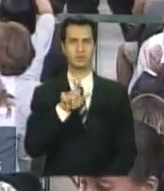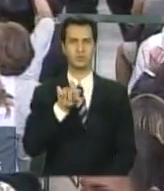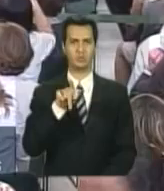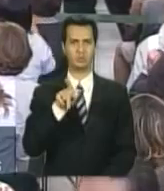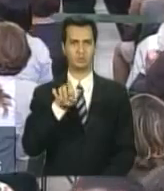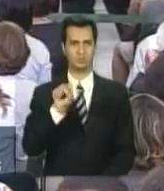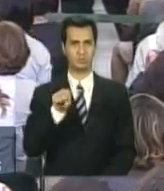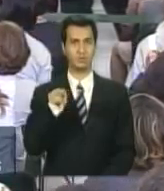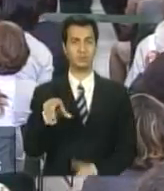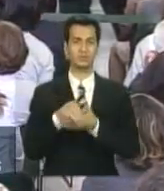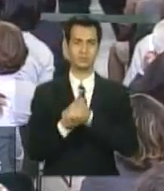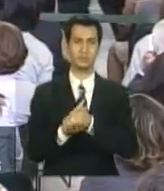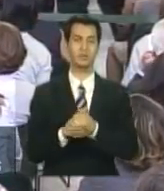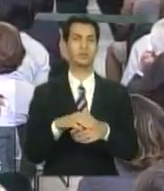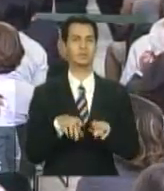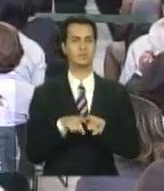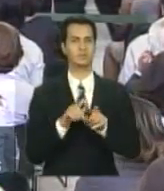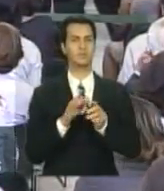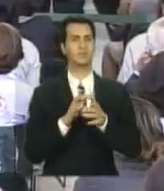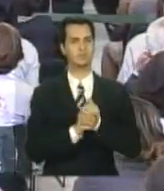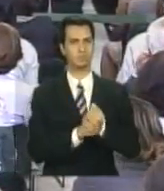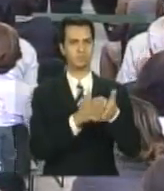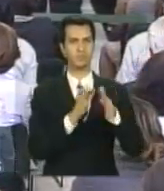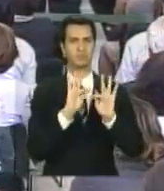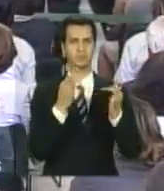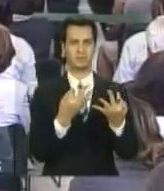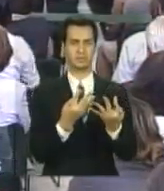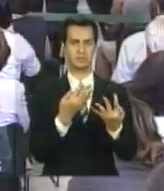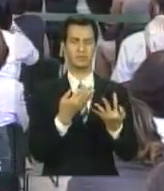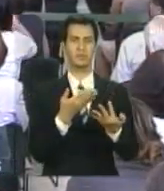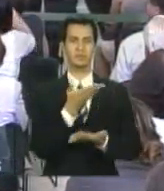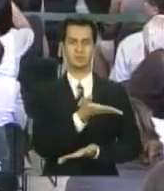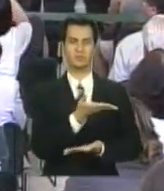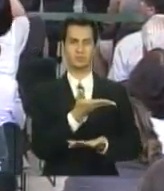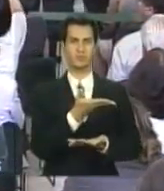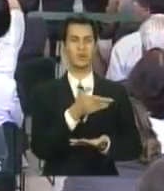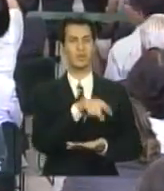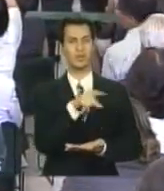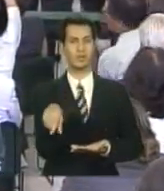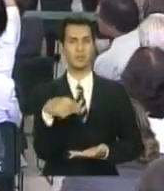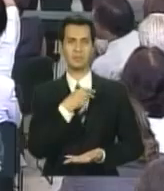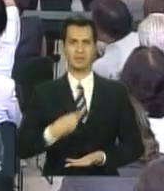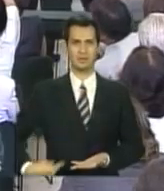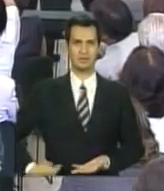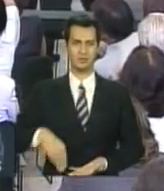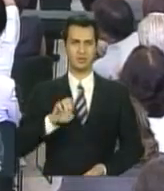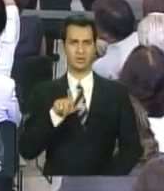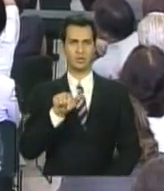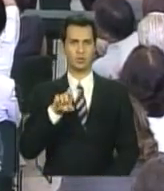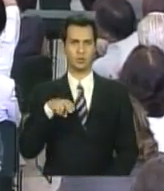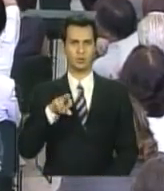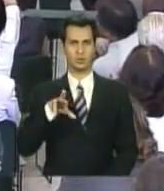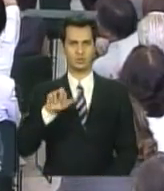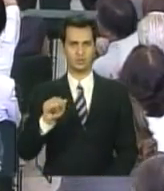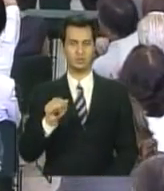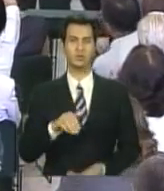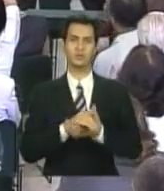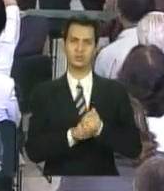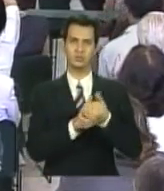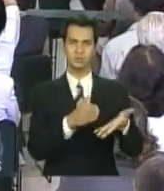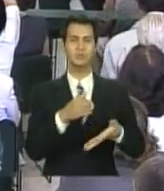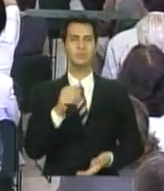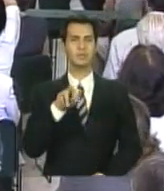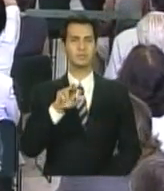Lopes, os familiares da ministra Eleonora Menicucci aqui presente. Eu cumprimento a Maria,